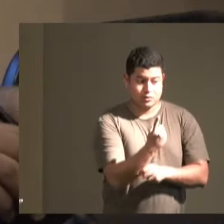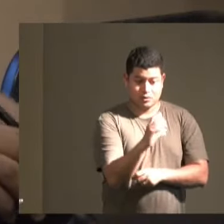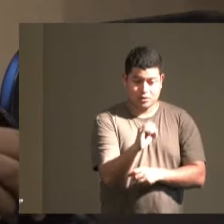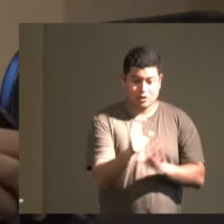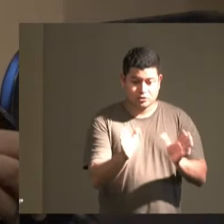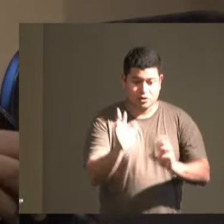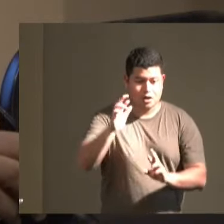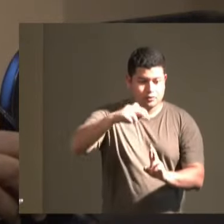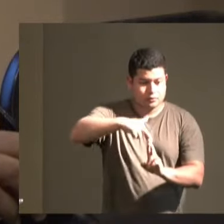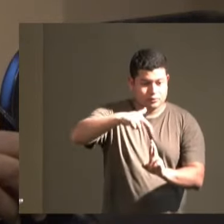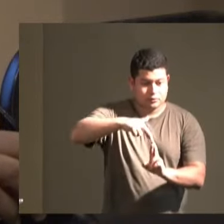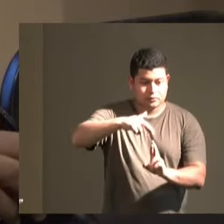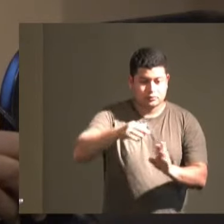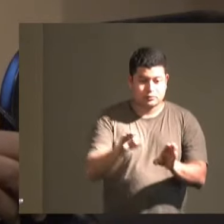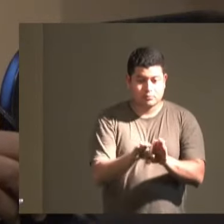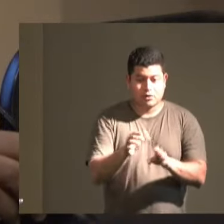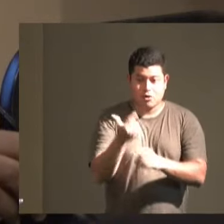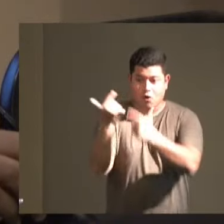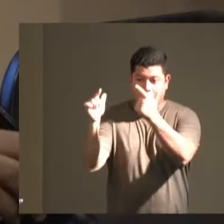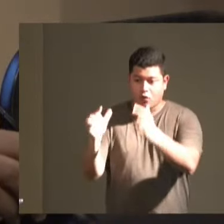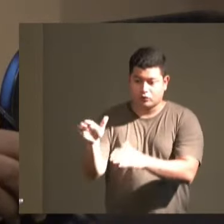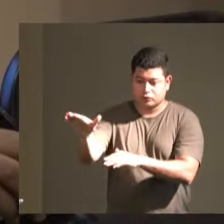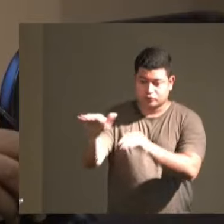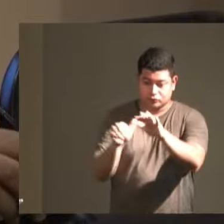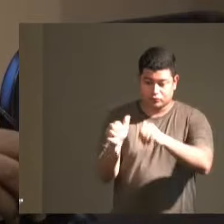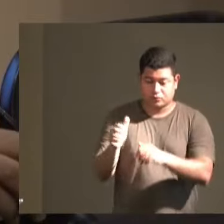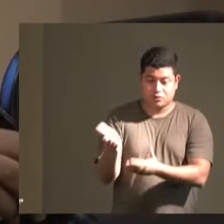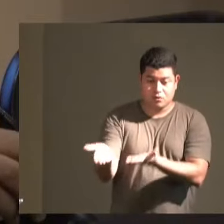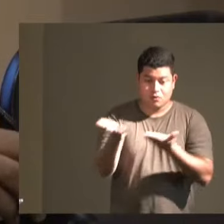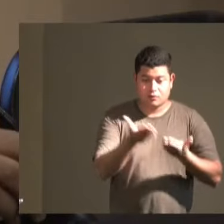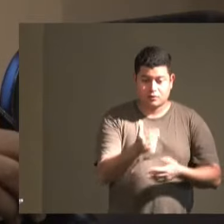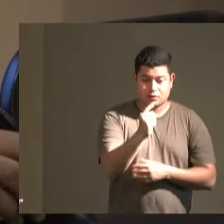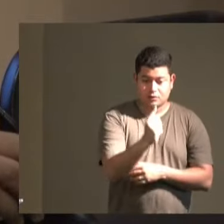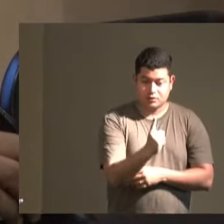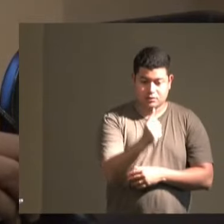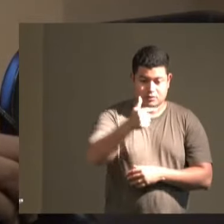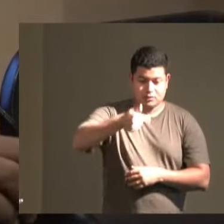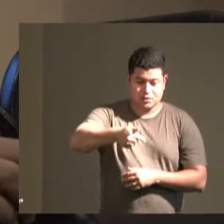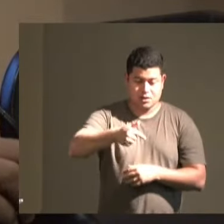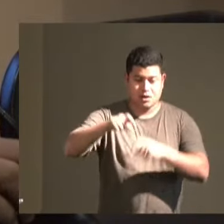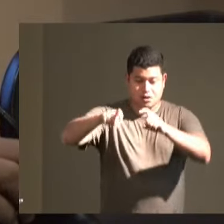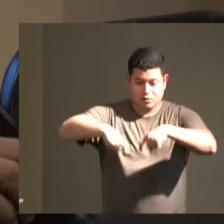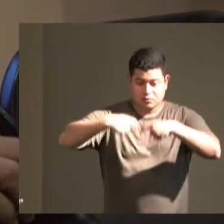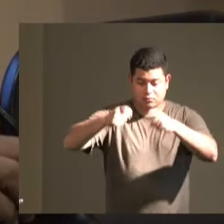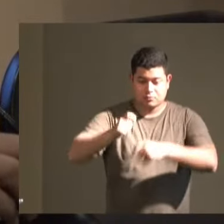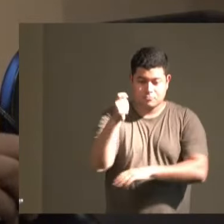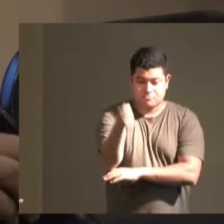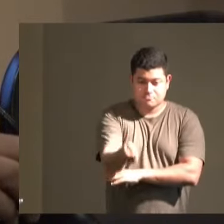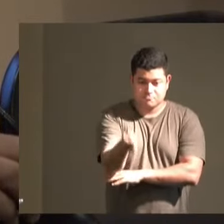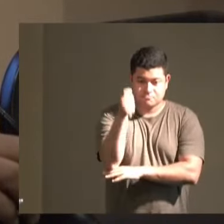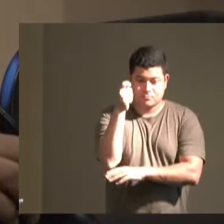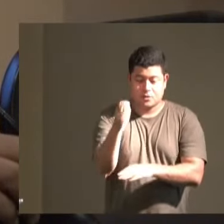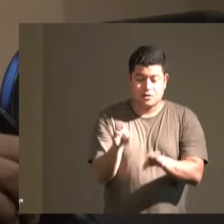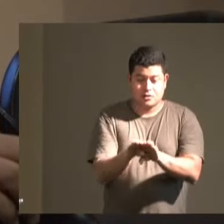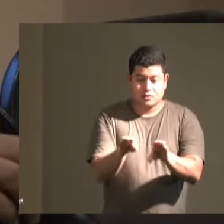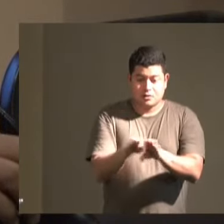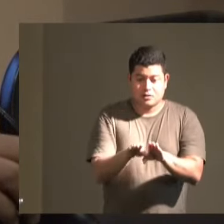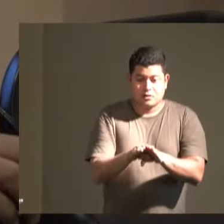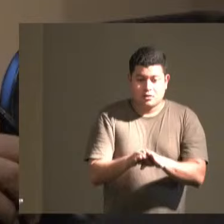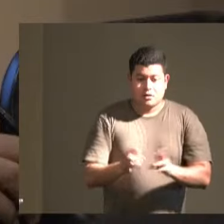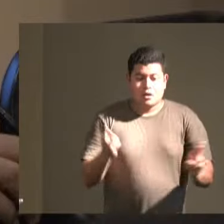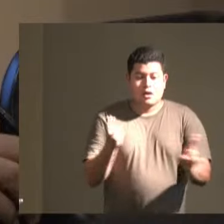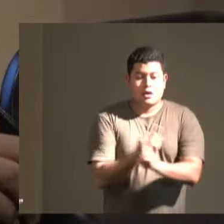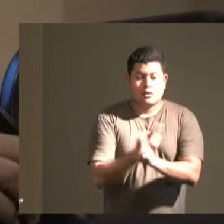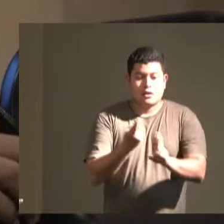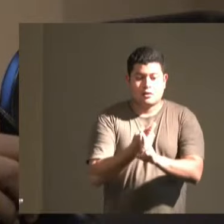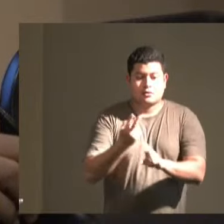referidos, outros 17 ministérios: Ministério da Agricultura e Pecuária, Ministério da Pesca e Aquicultura, Ministério das